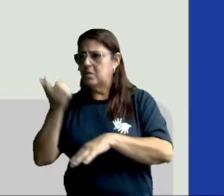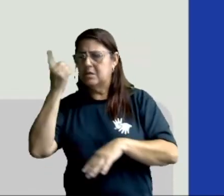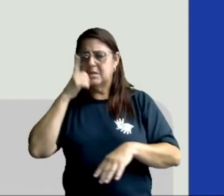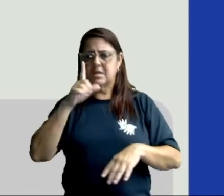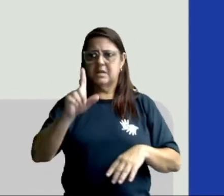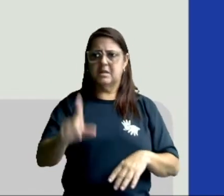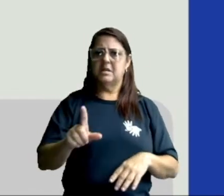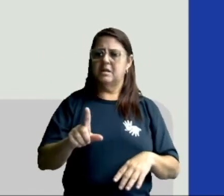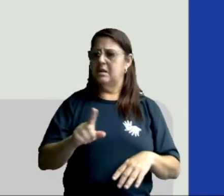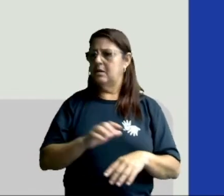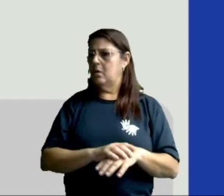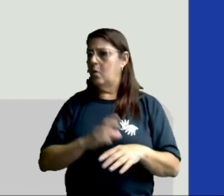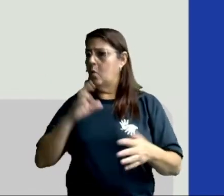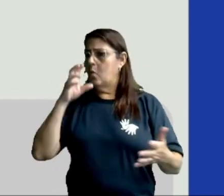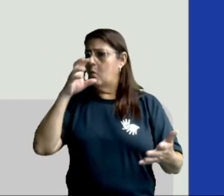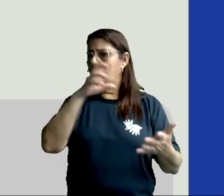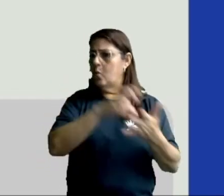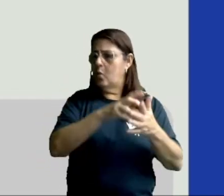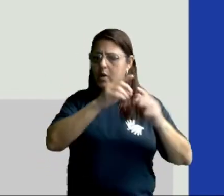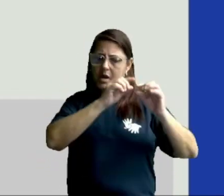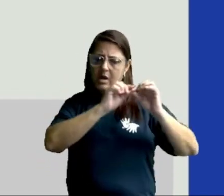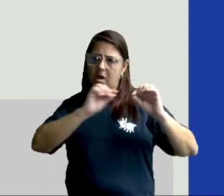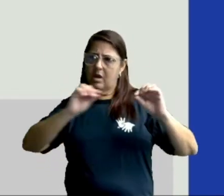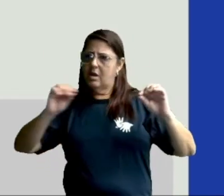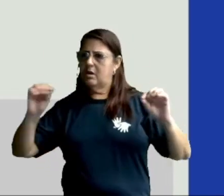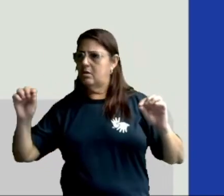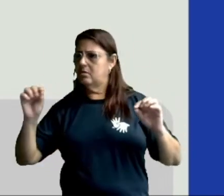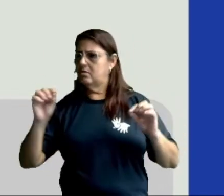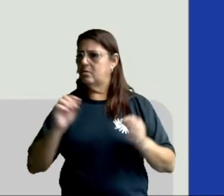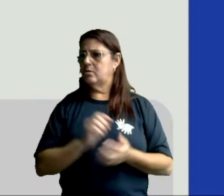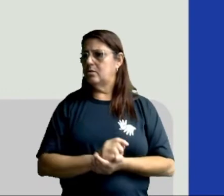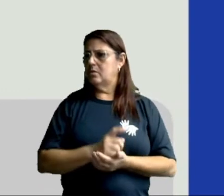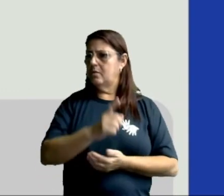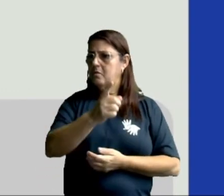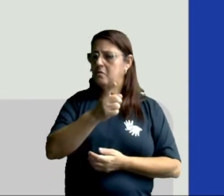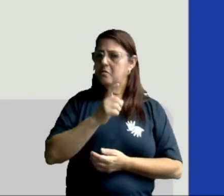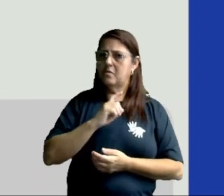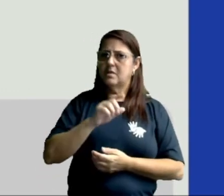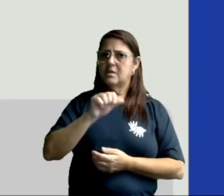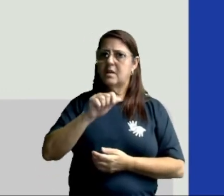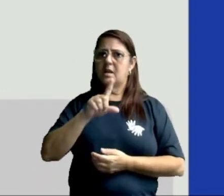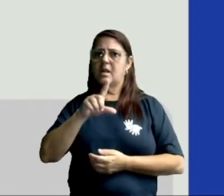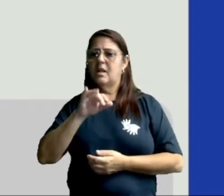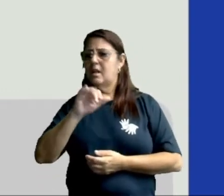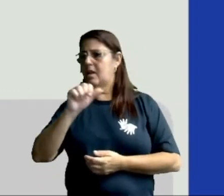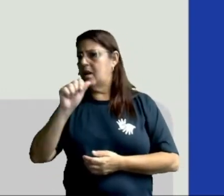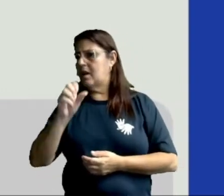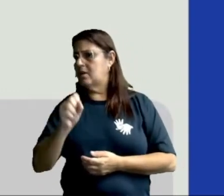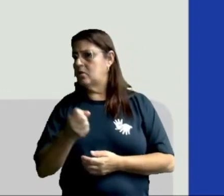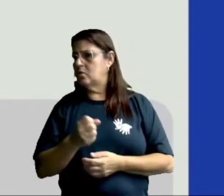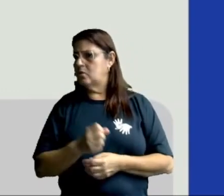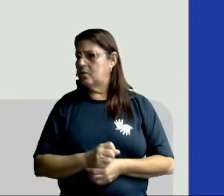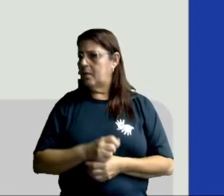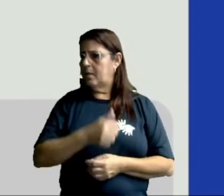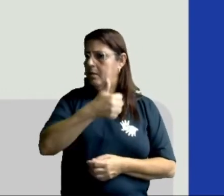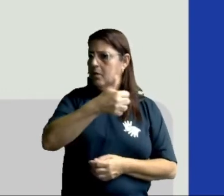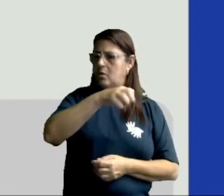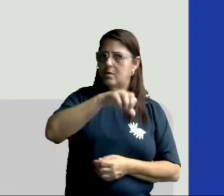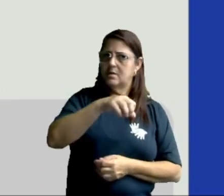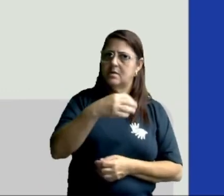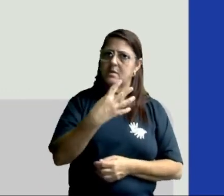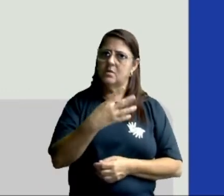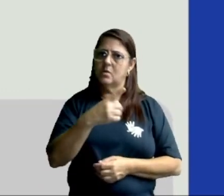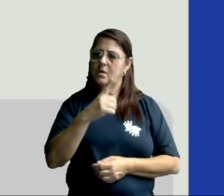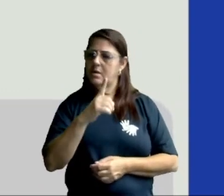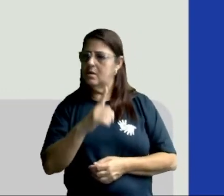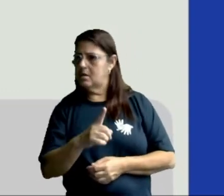o que vai levar justamente à derrocada alemã. Aí vem, 1941, o Japão ataca a base